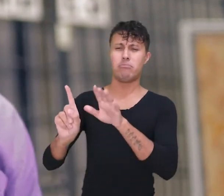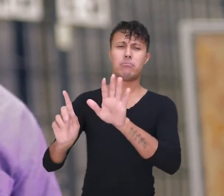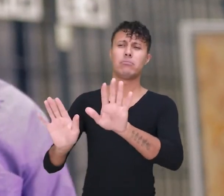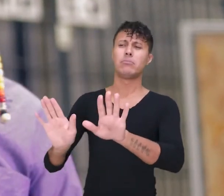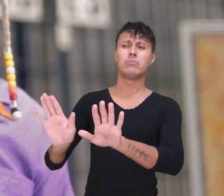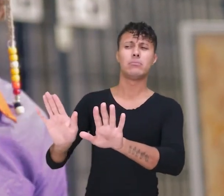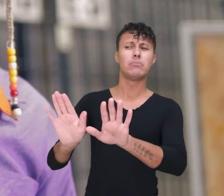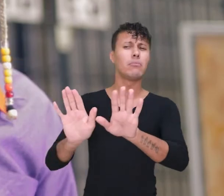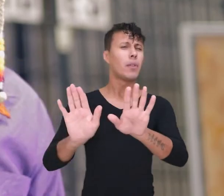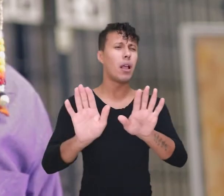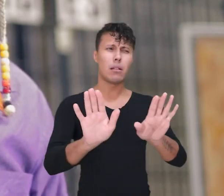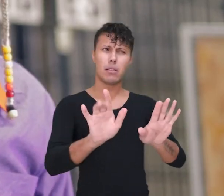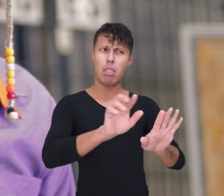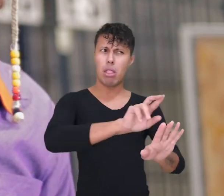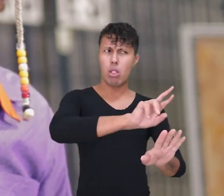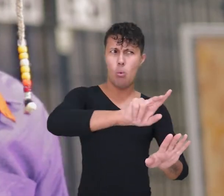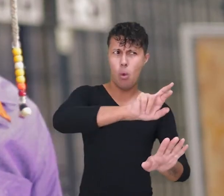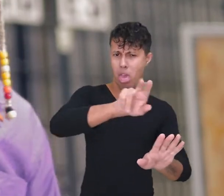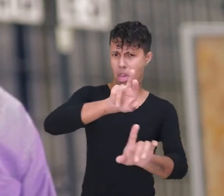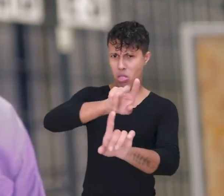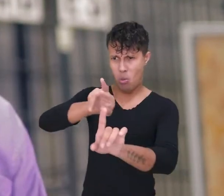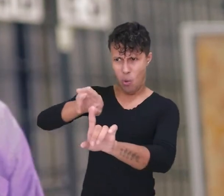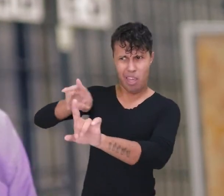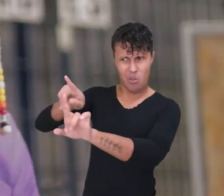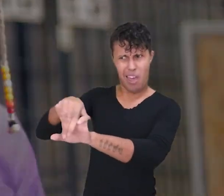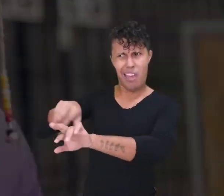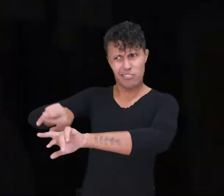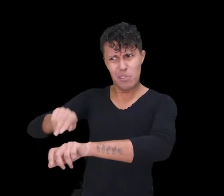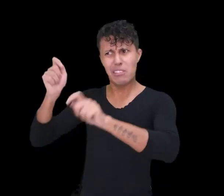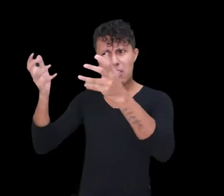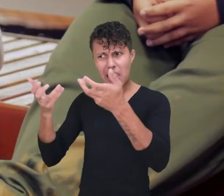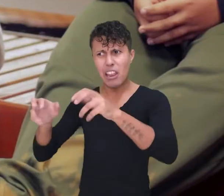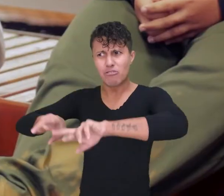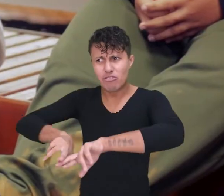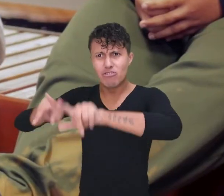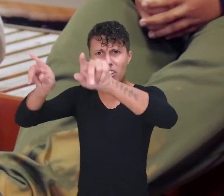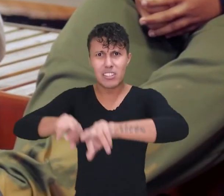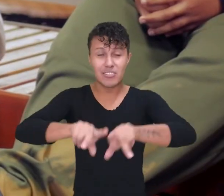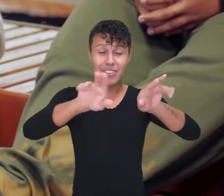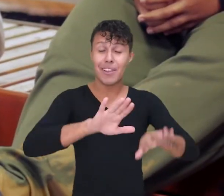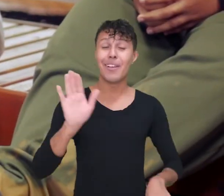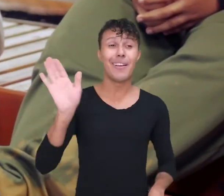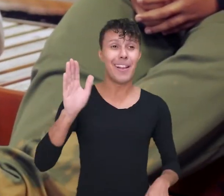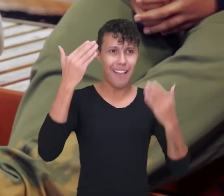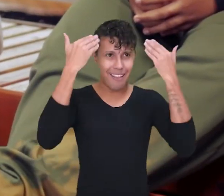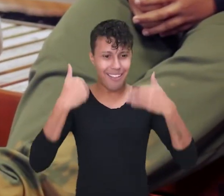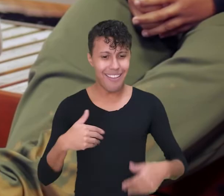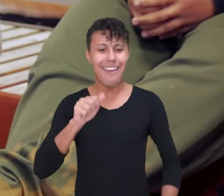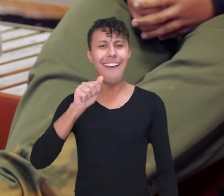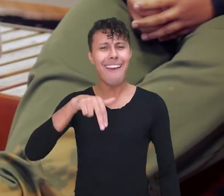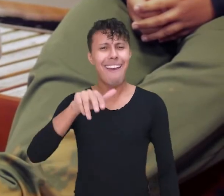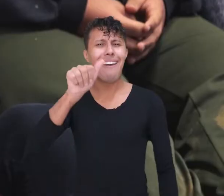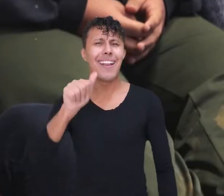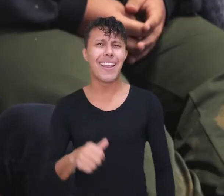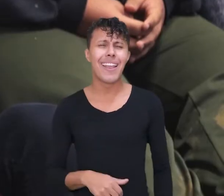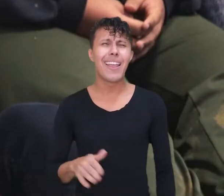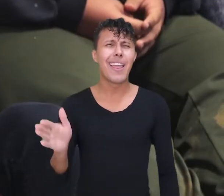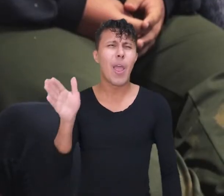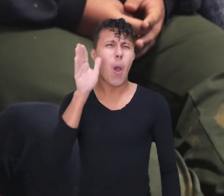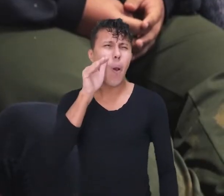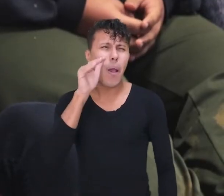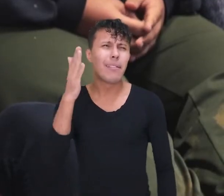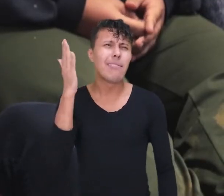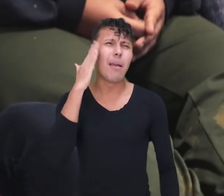epa, não é isso, quero diferente disso. Oi, eu sou a Ana e eu queria saber se há